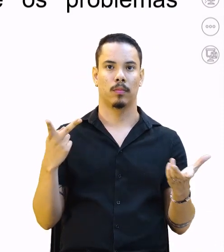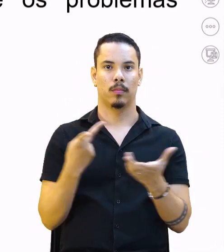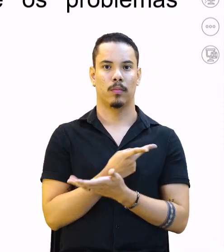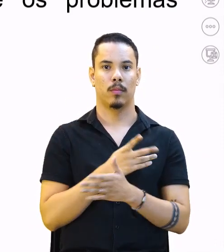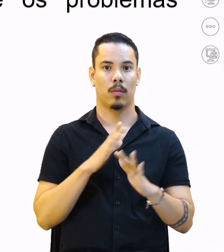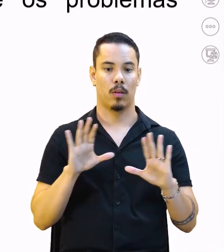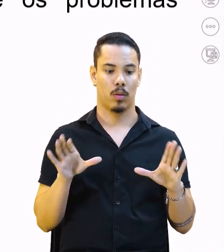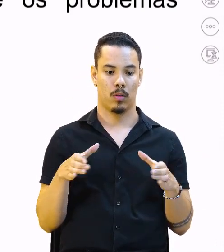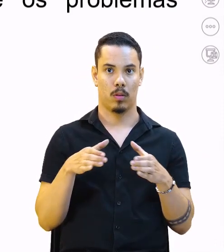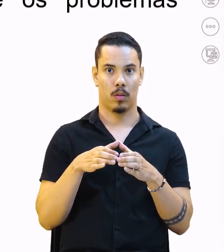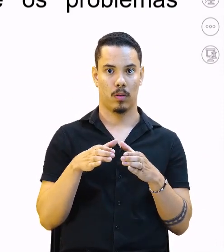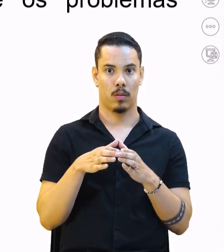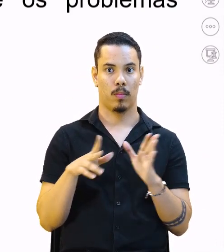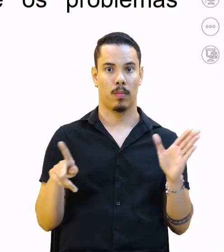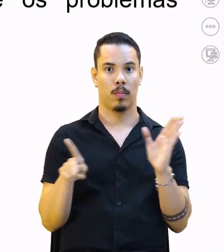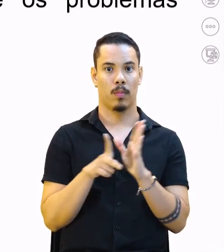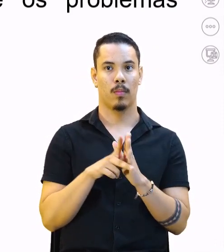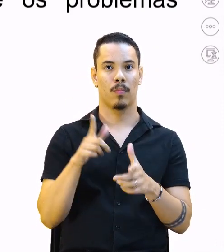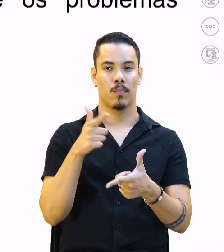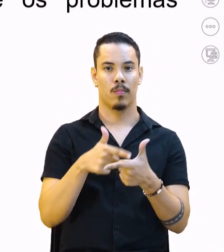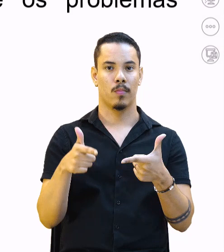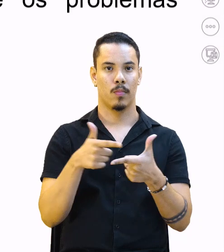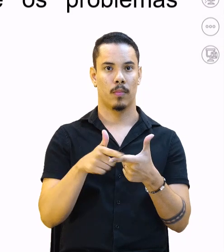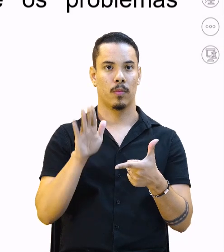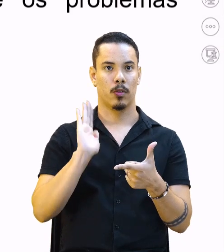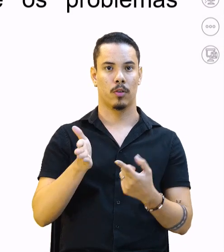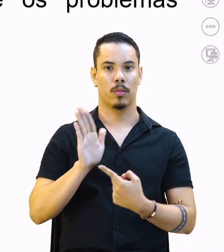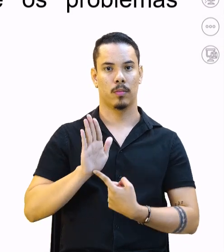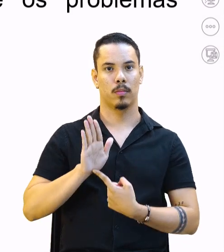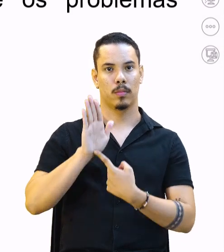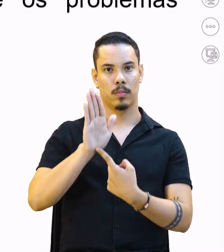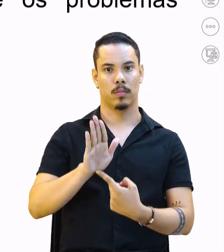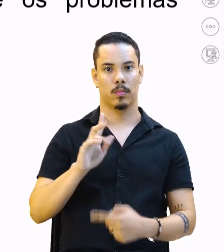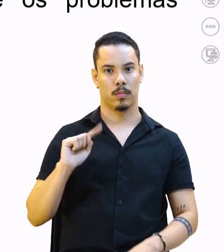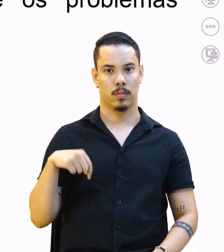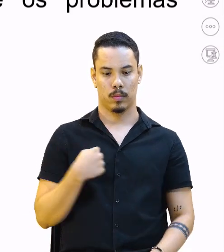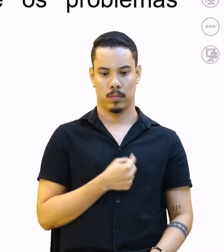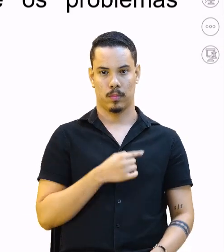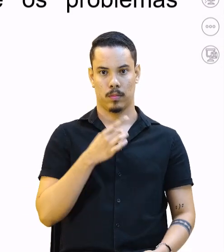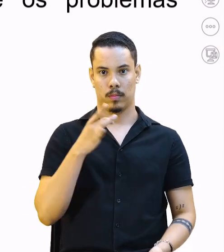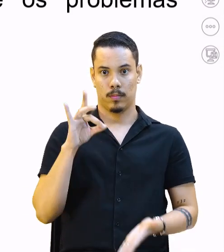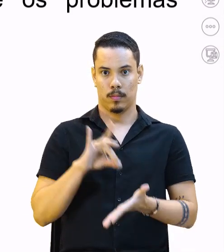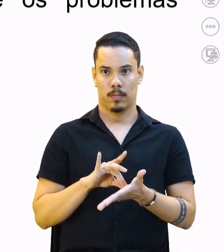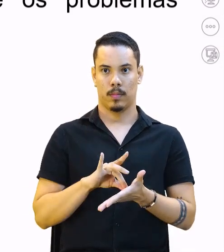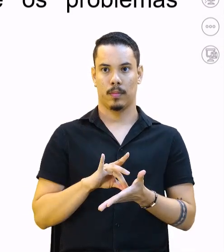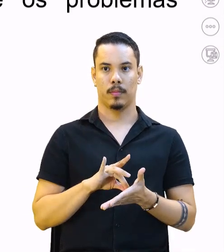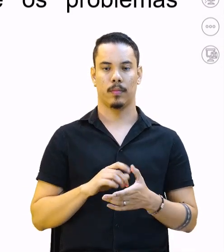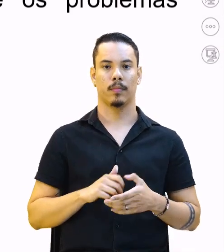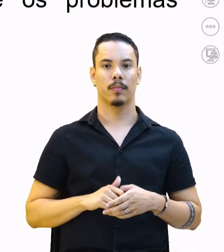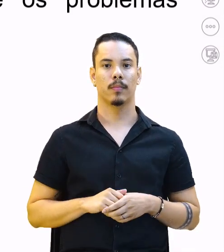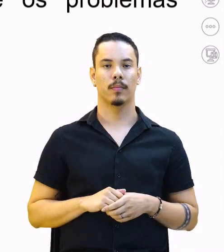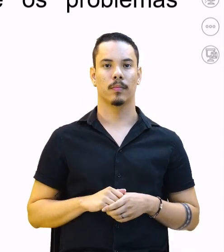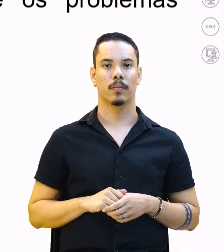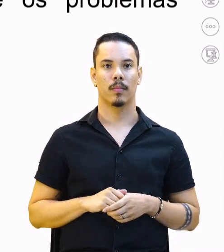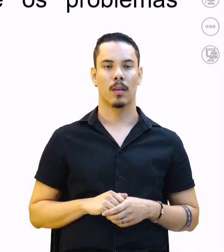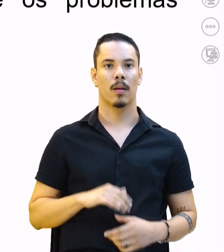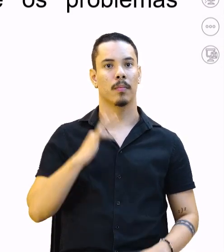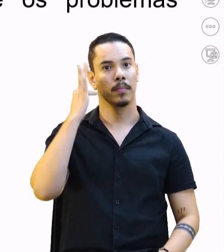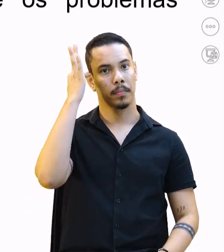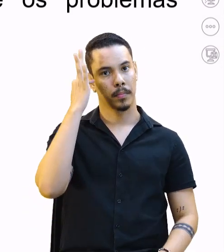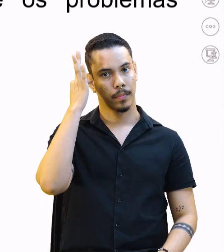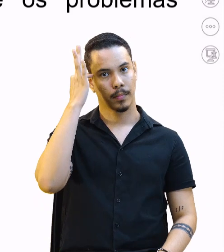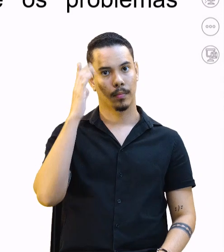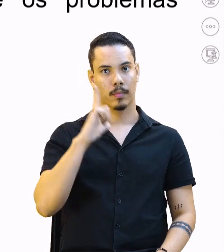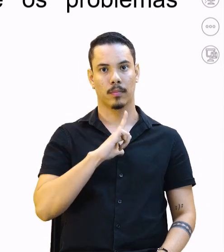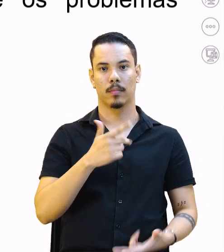conjunto sobre os problemas apresentados pela nossa realidade. O filósofo ele se debruça